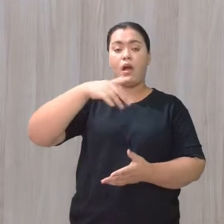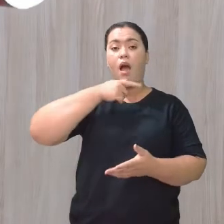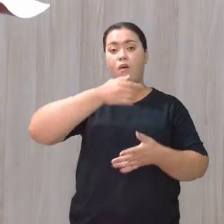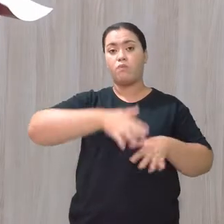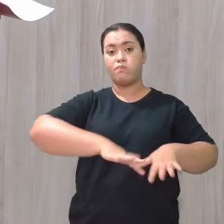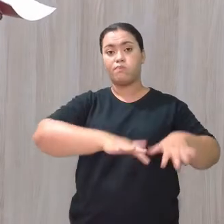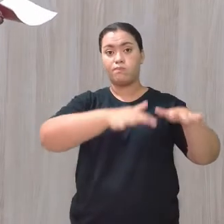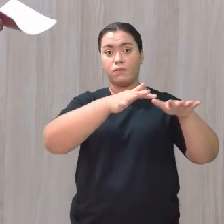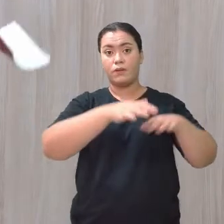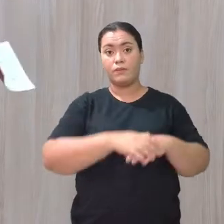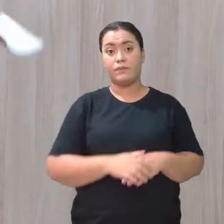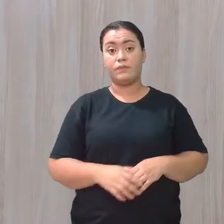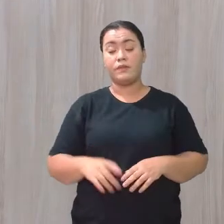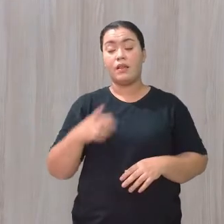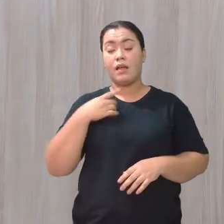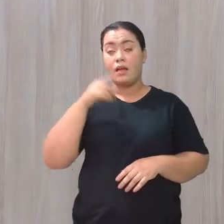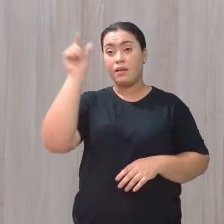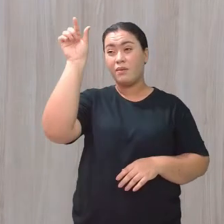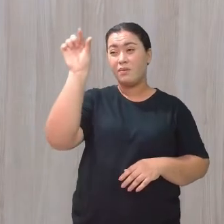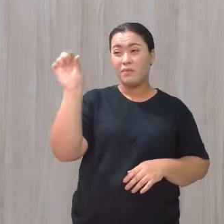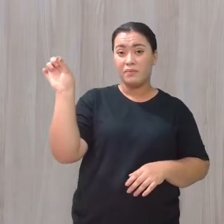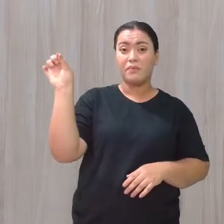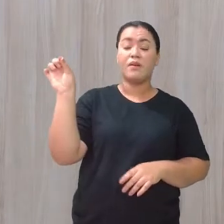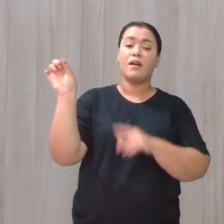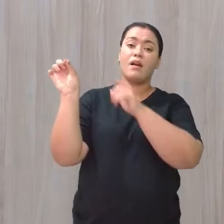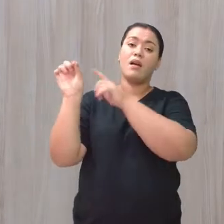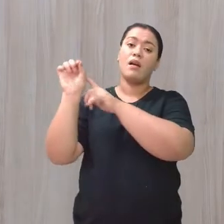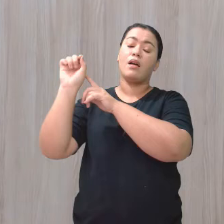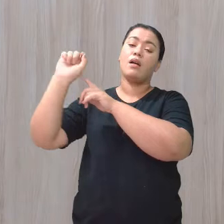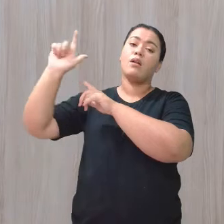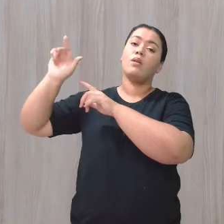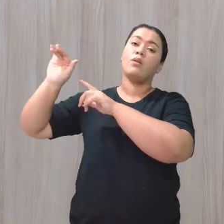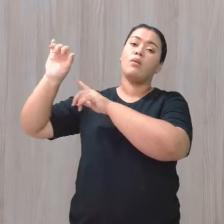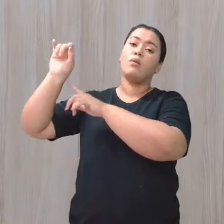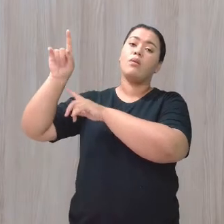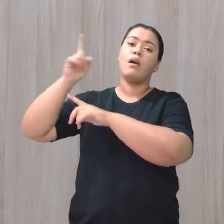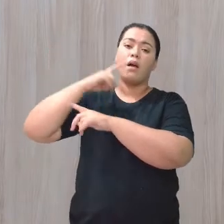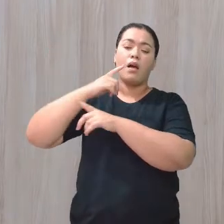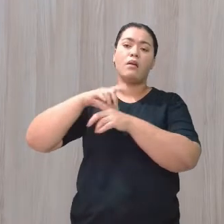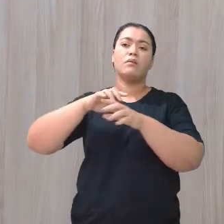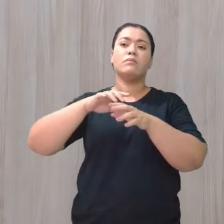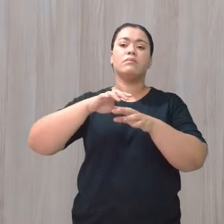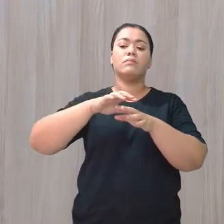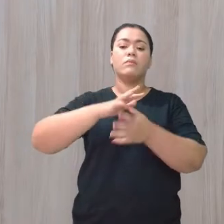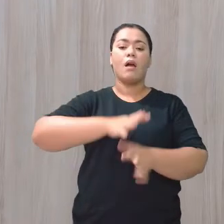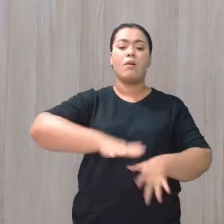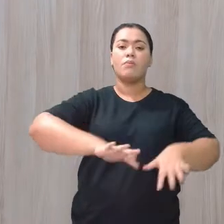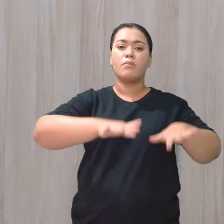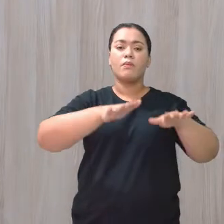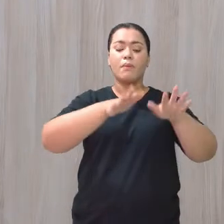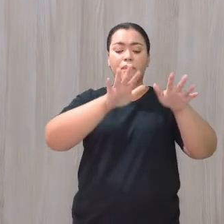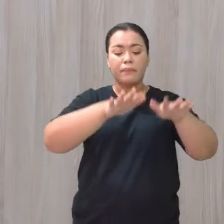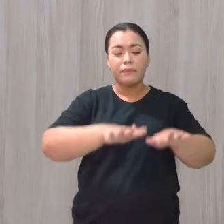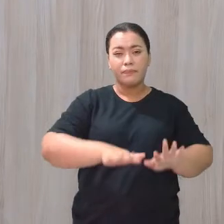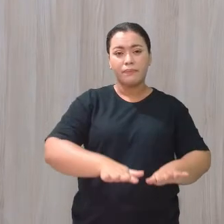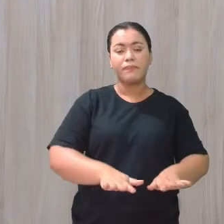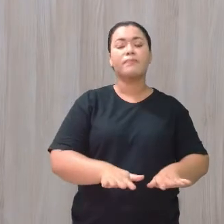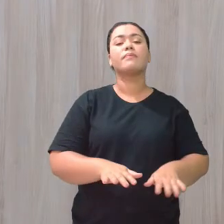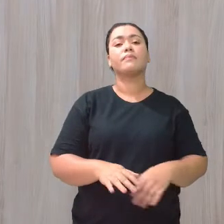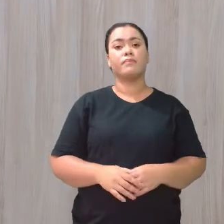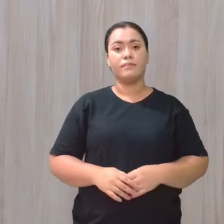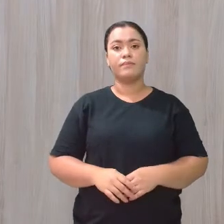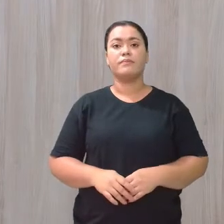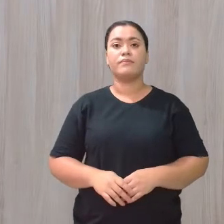Lua está quarto minguante e quarto crescente, ela está baixa. E ocorre mais ou menos